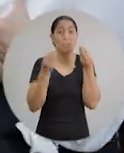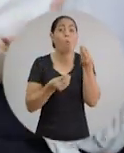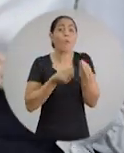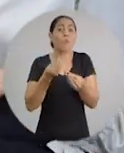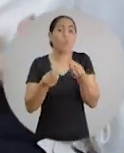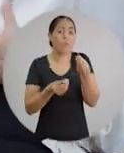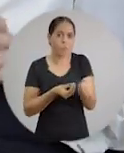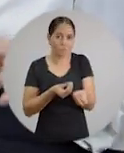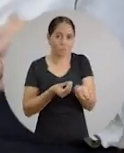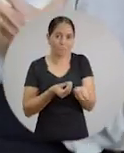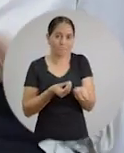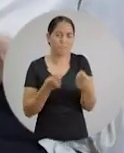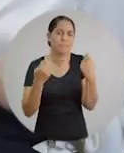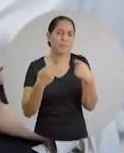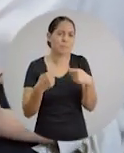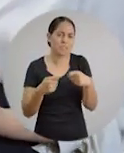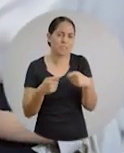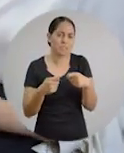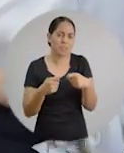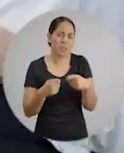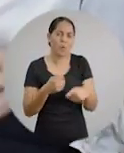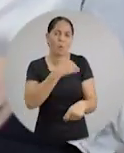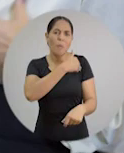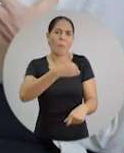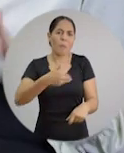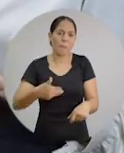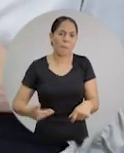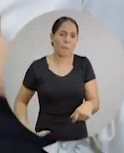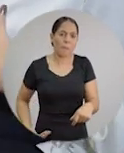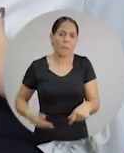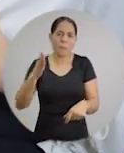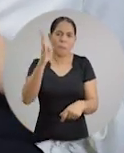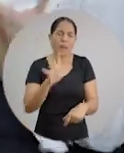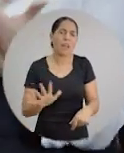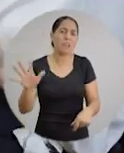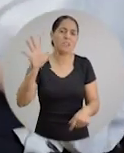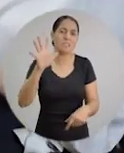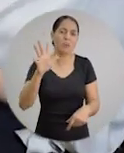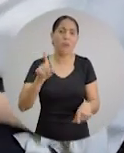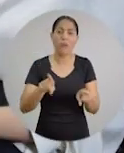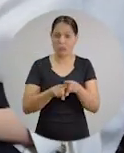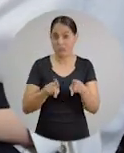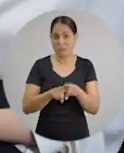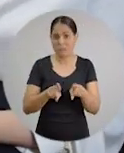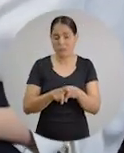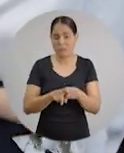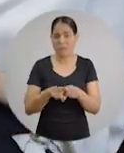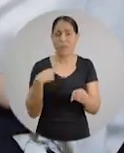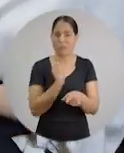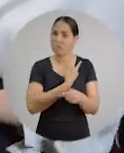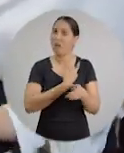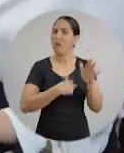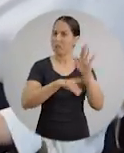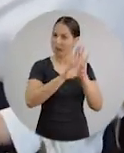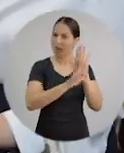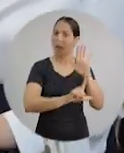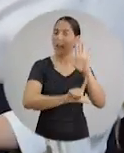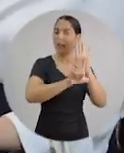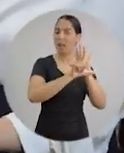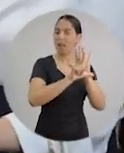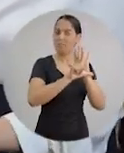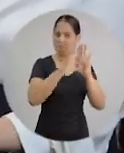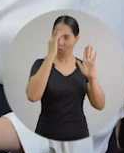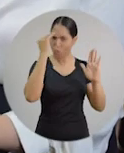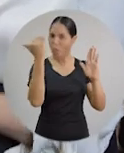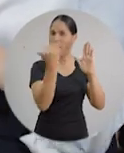gente pensar sobre isso, O que é preciso, então, que o Estado faça, e muitas vezes até cumprindo simplesmente o que a norma já